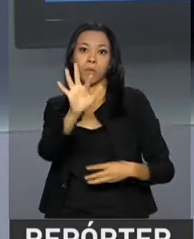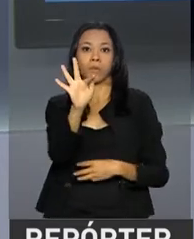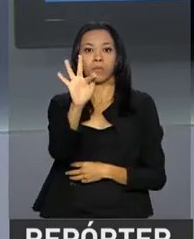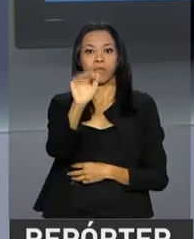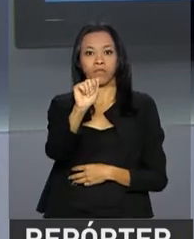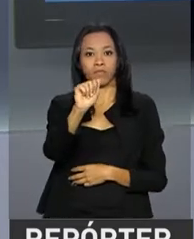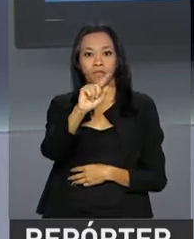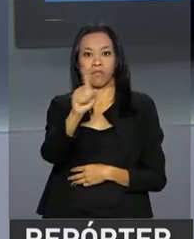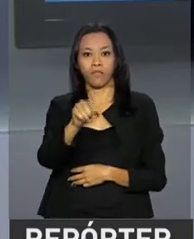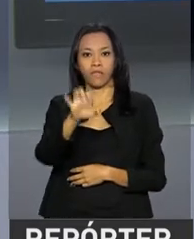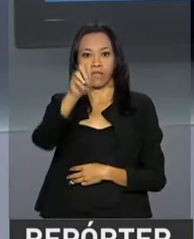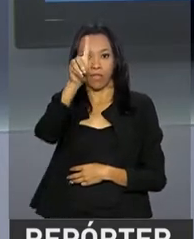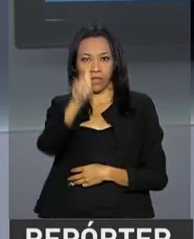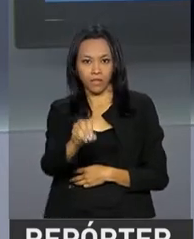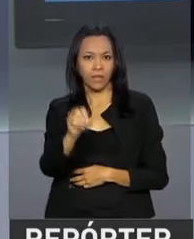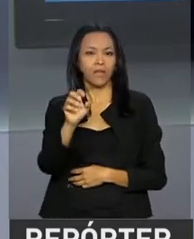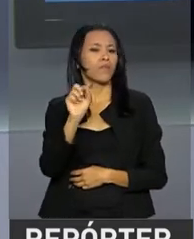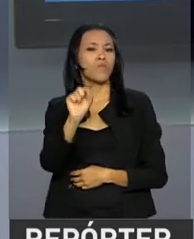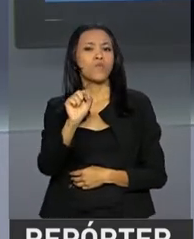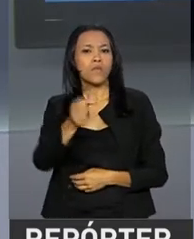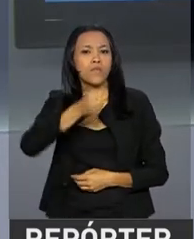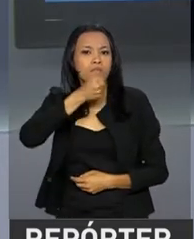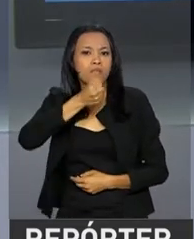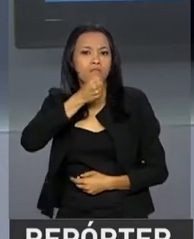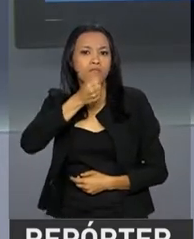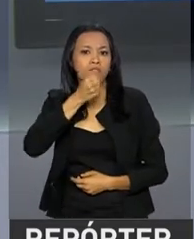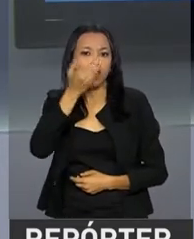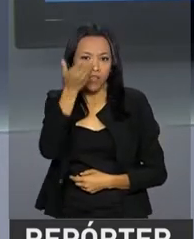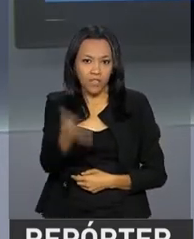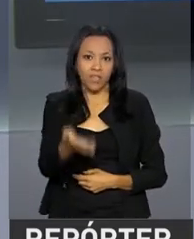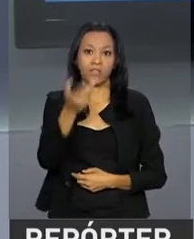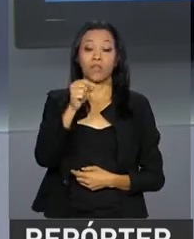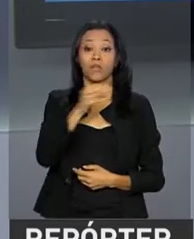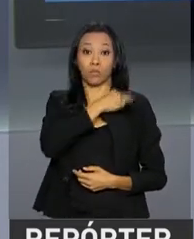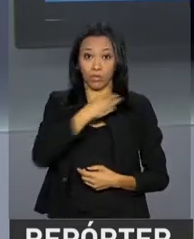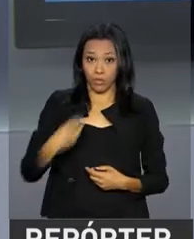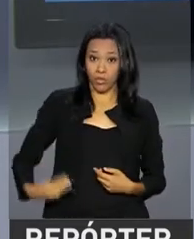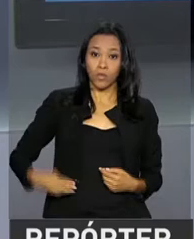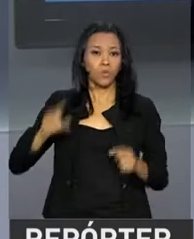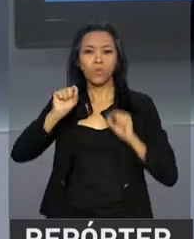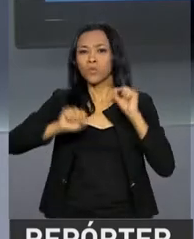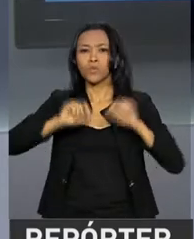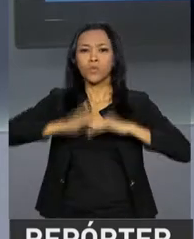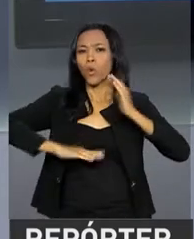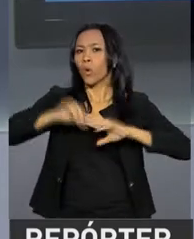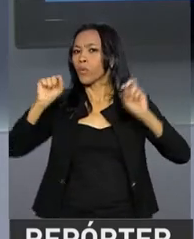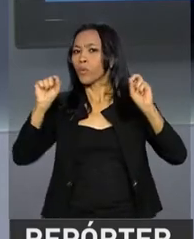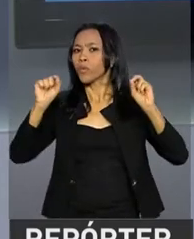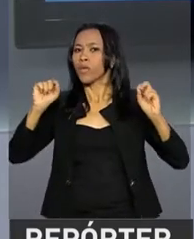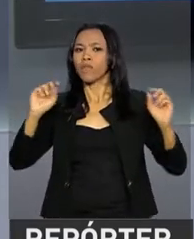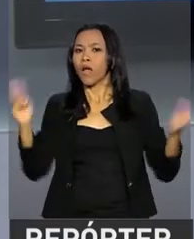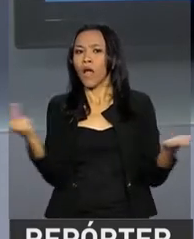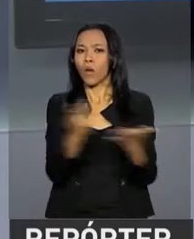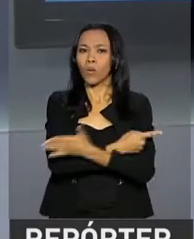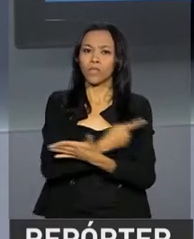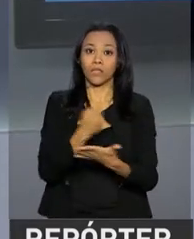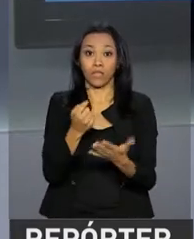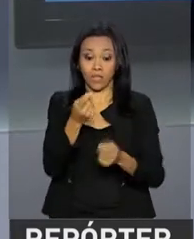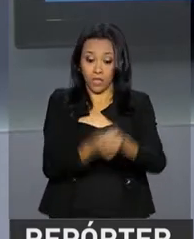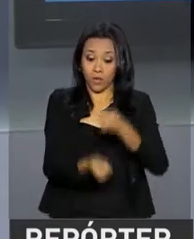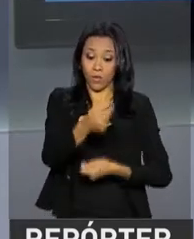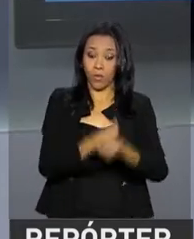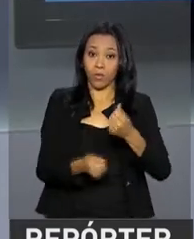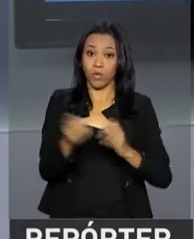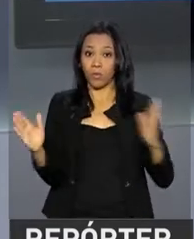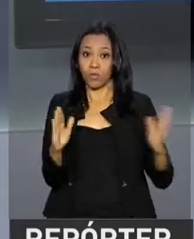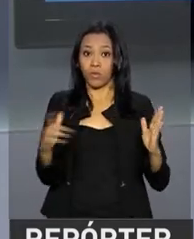João Pedro Neto. Ele vai acompanhar a entrevista do ministro Henrique Meirelles sobre as perspectivas para a economia em 2018. Olá